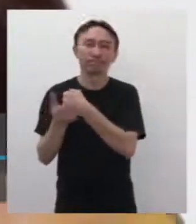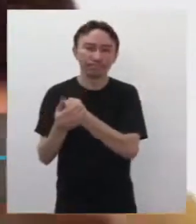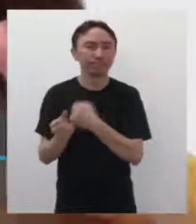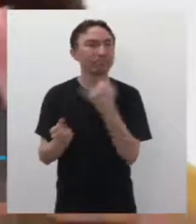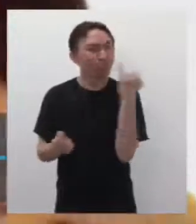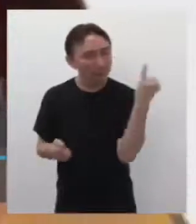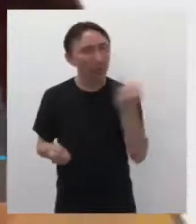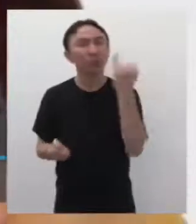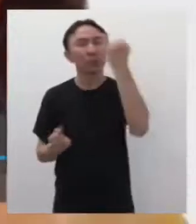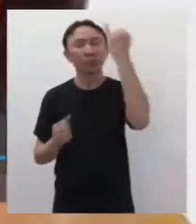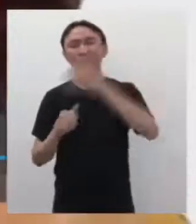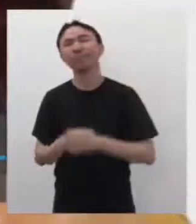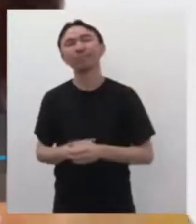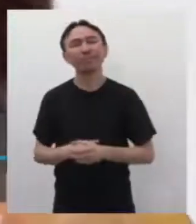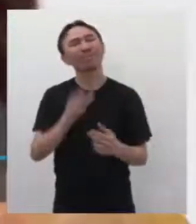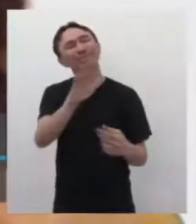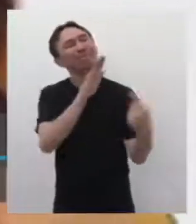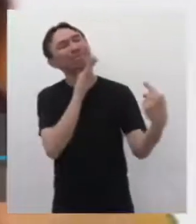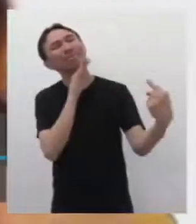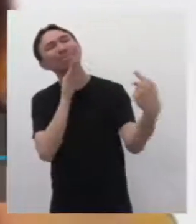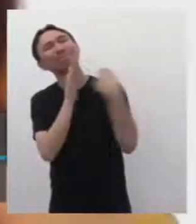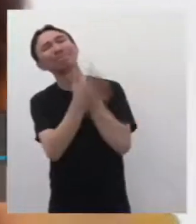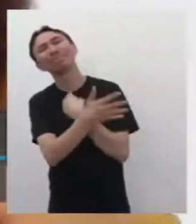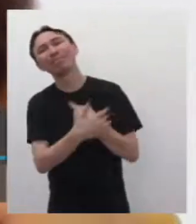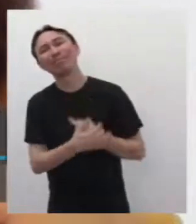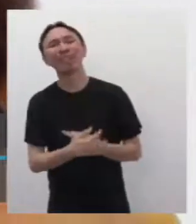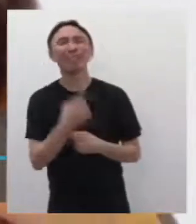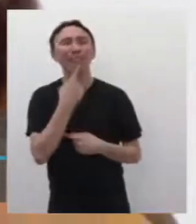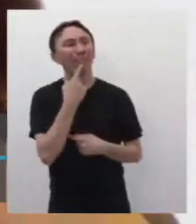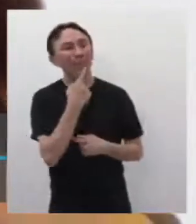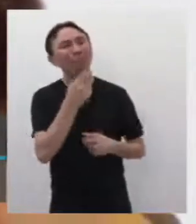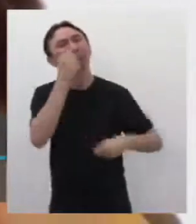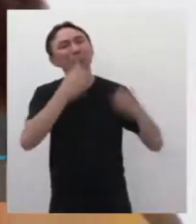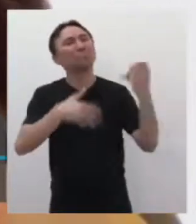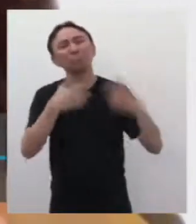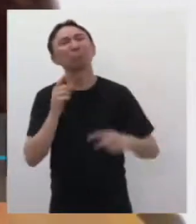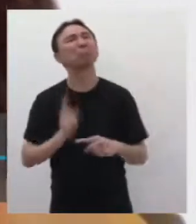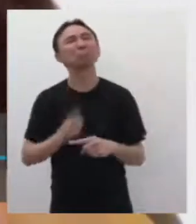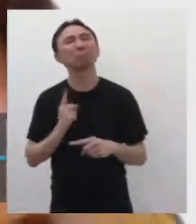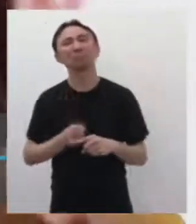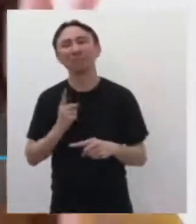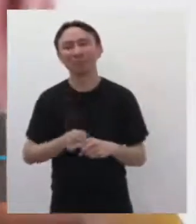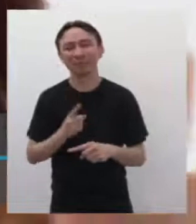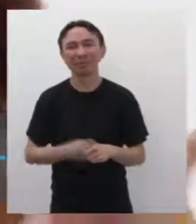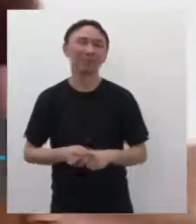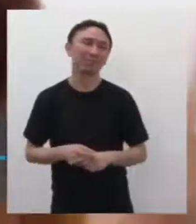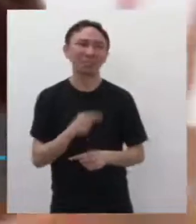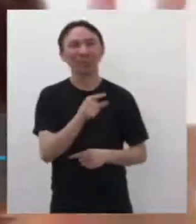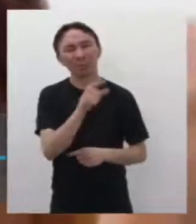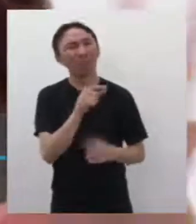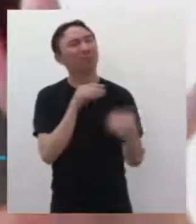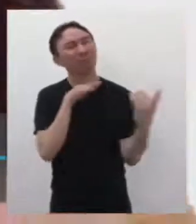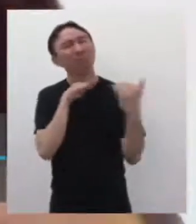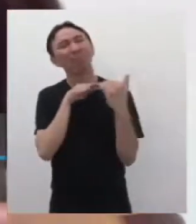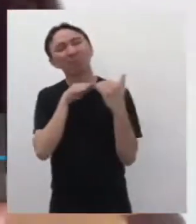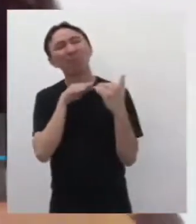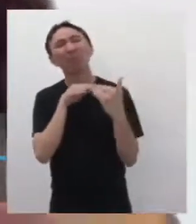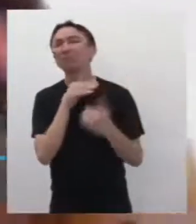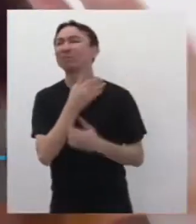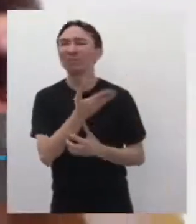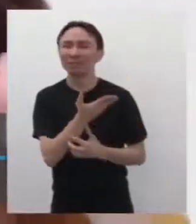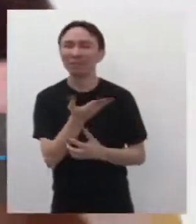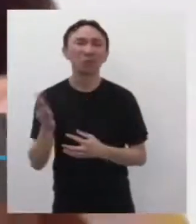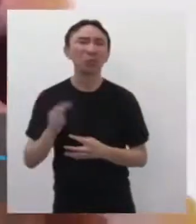importante. E aí você vai me perguntar, mas Maia, por que você está falando isso tudo? Tá bom, eu concordo com você, também estou lendo